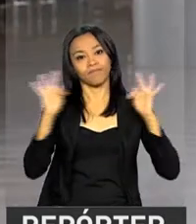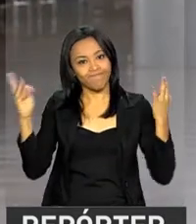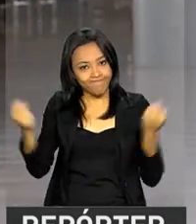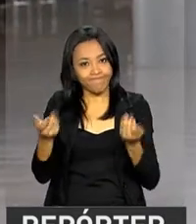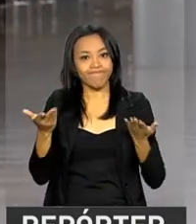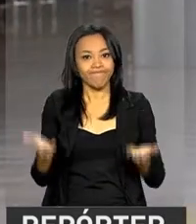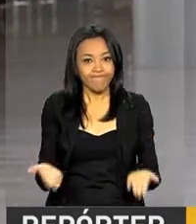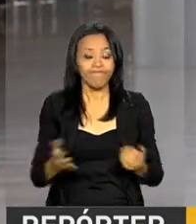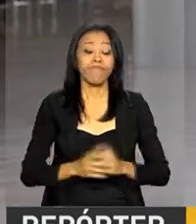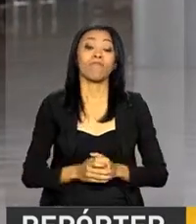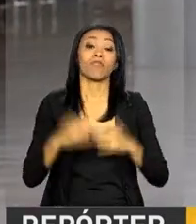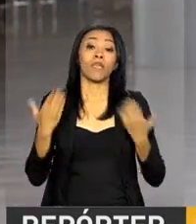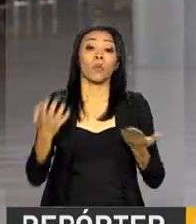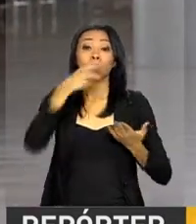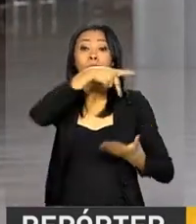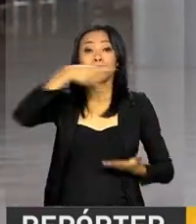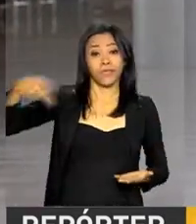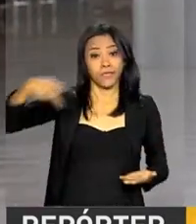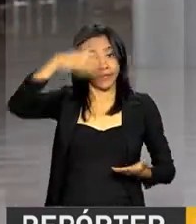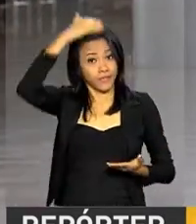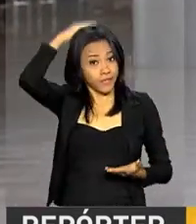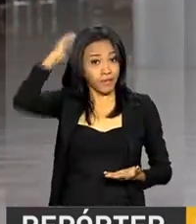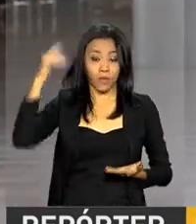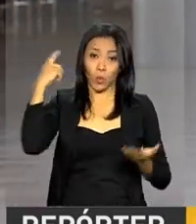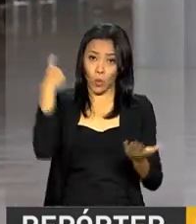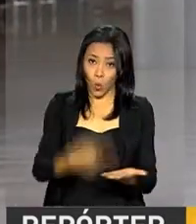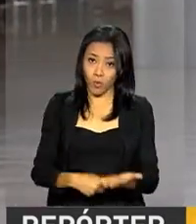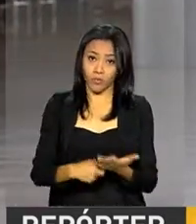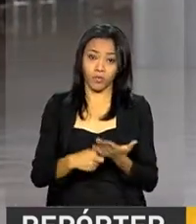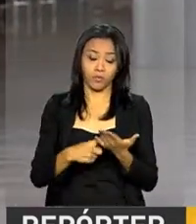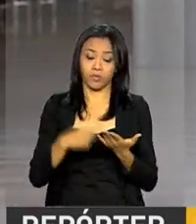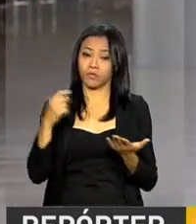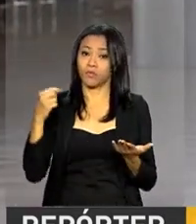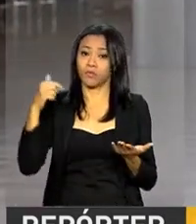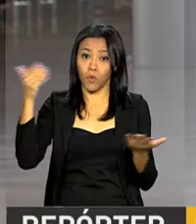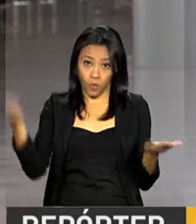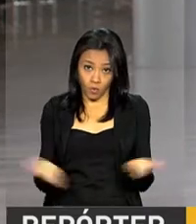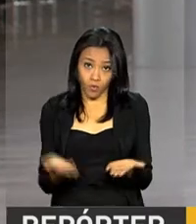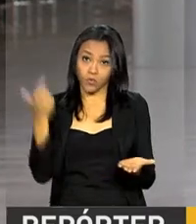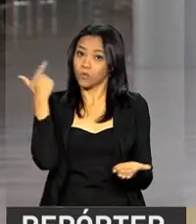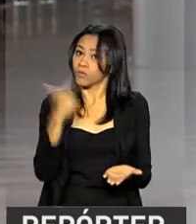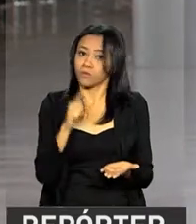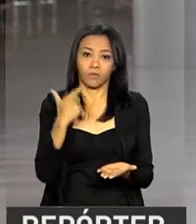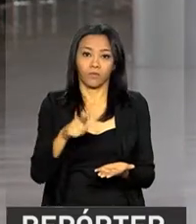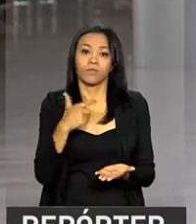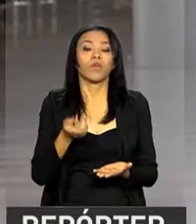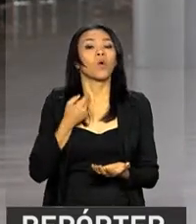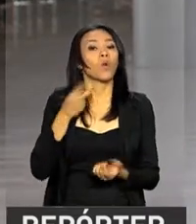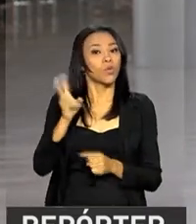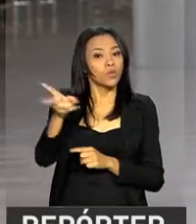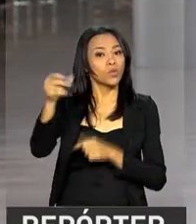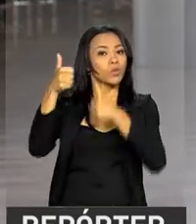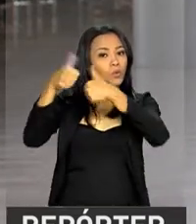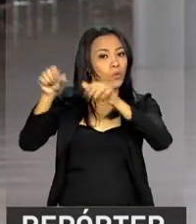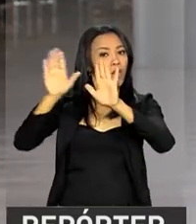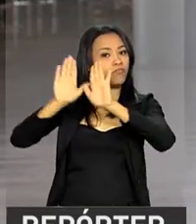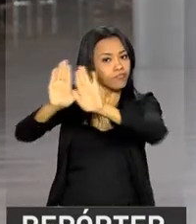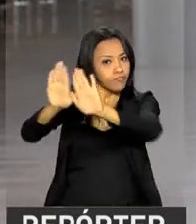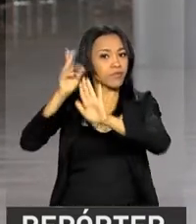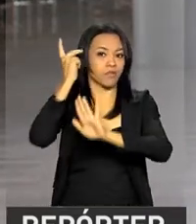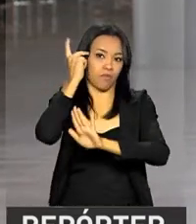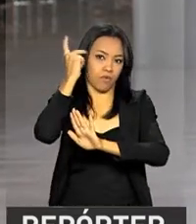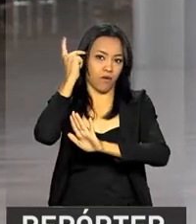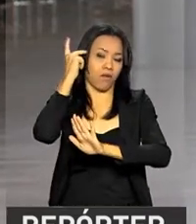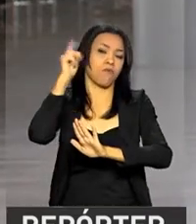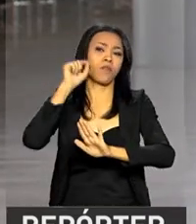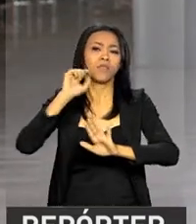Olha, Thaís, o presidente Michel Temer não tem compromissos oficiais hoje. Ele continua em São Paulo, onde se